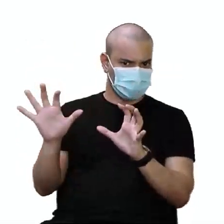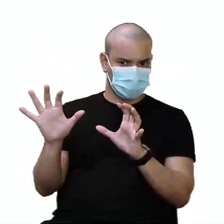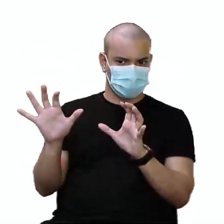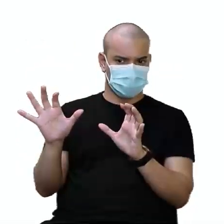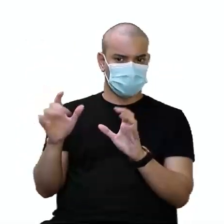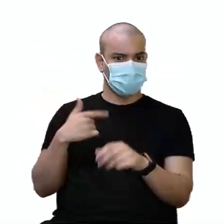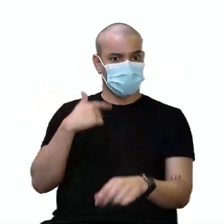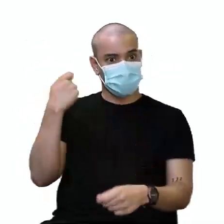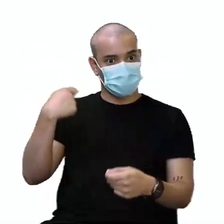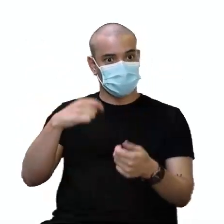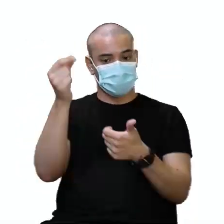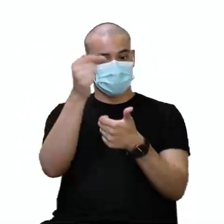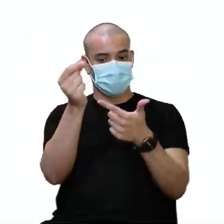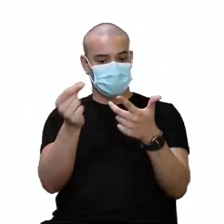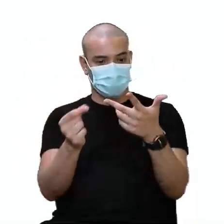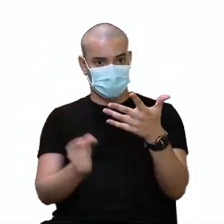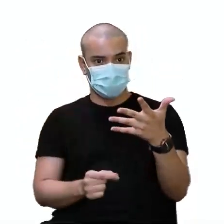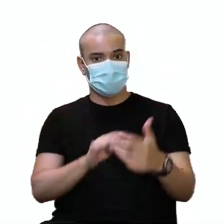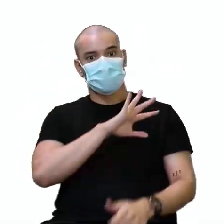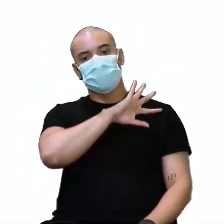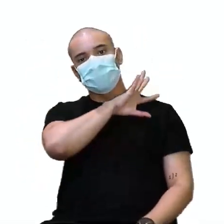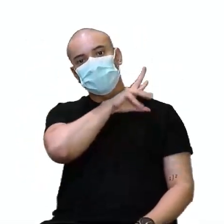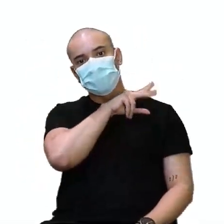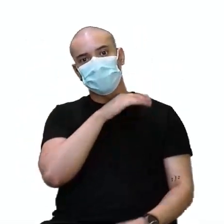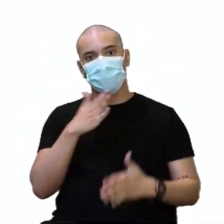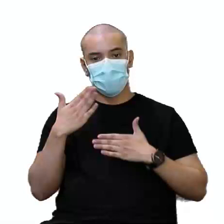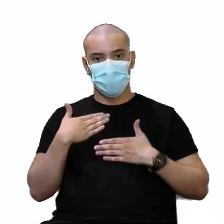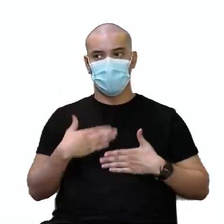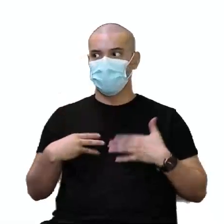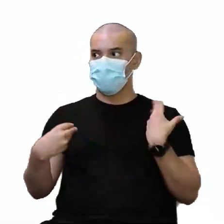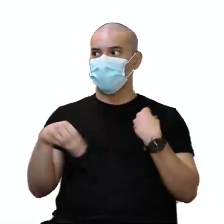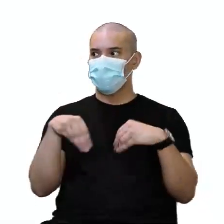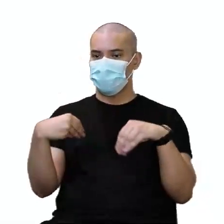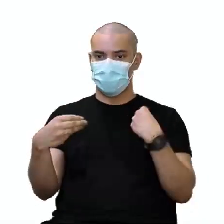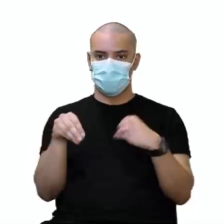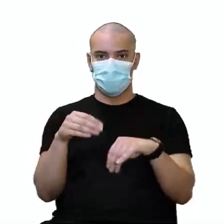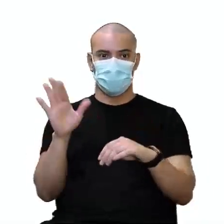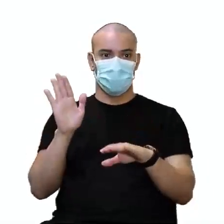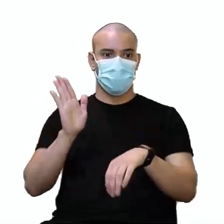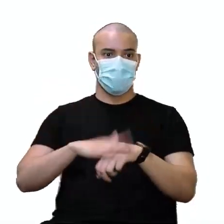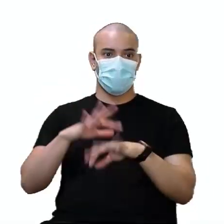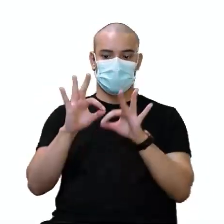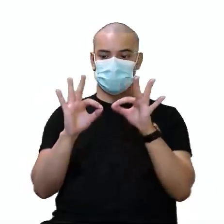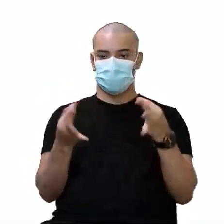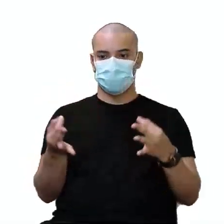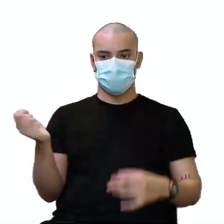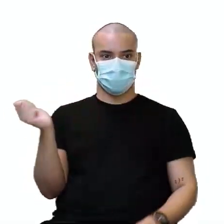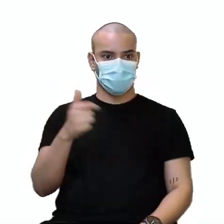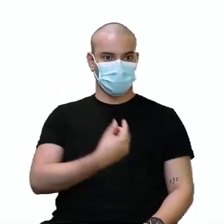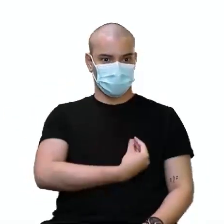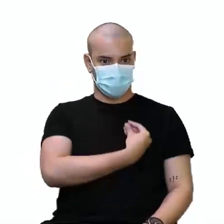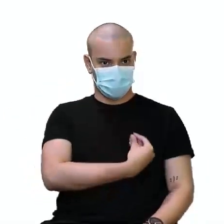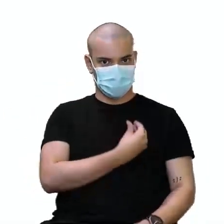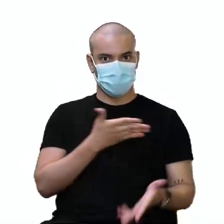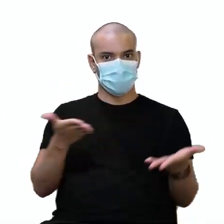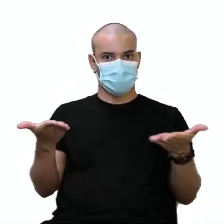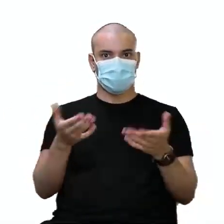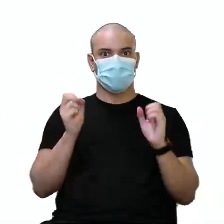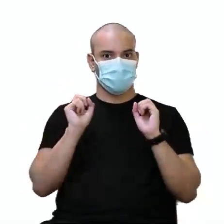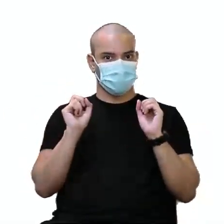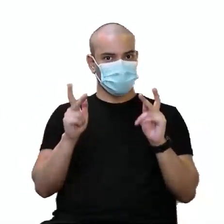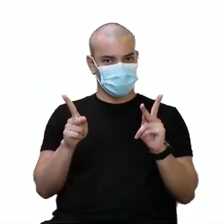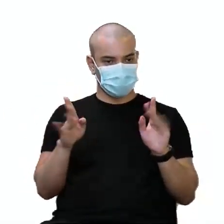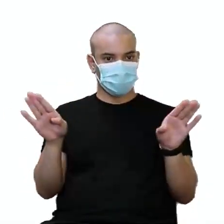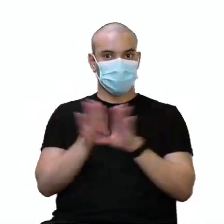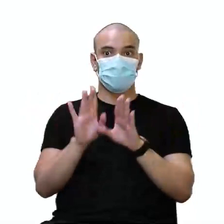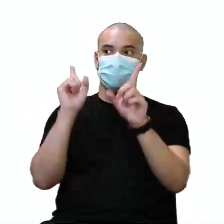você tem que pontuar esses animais de corpo moles, que eram muito mais simples do que nós temos a vida hoje, tá bom?